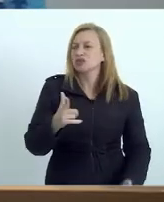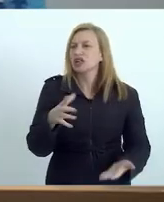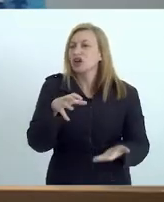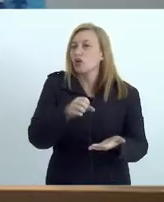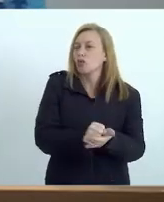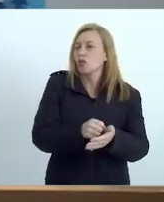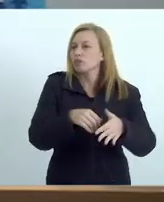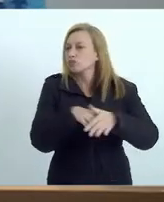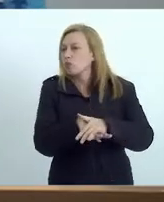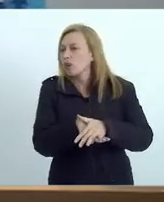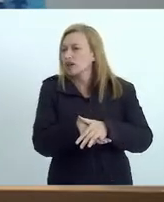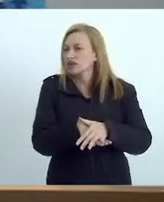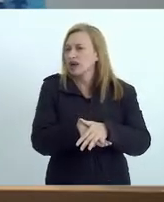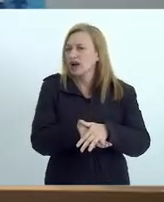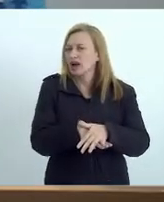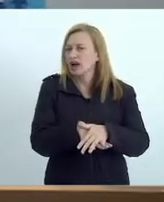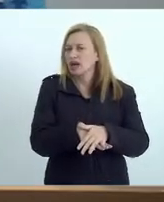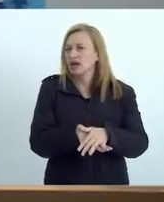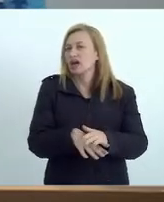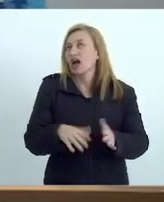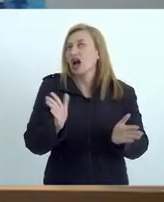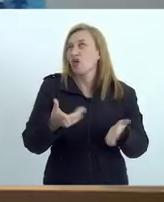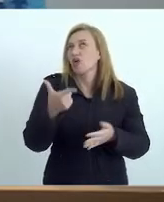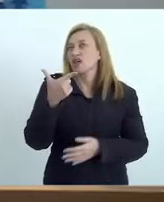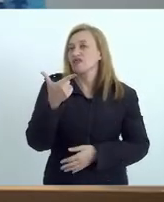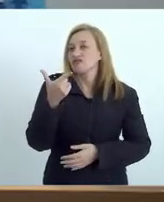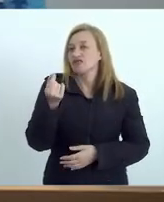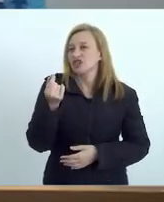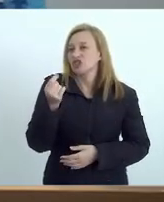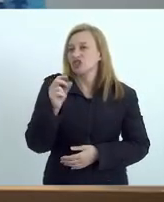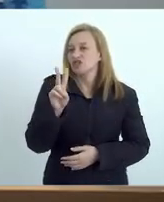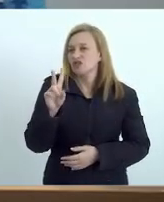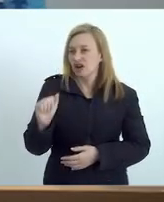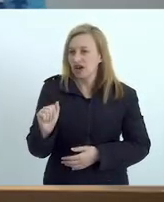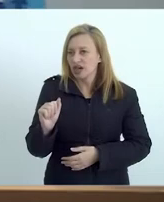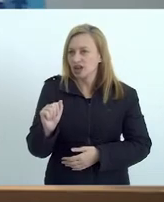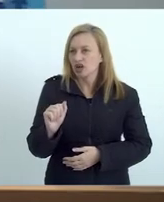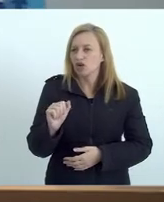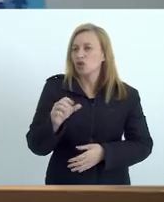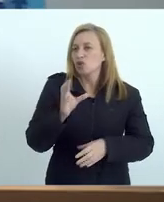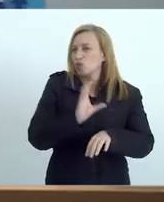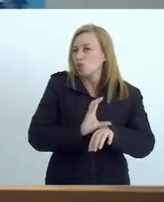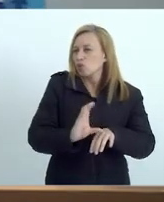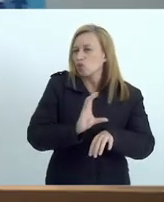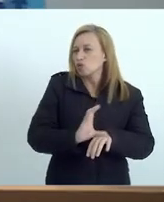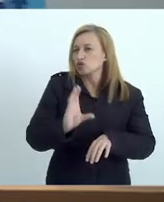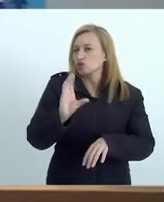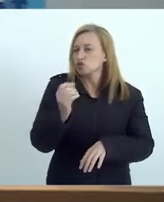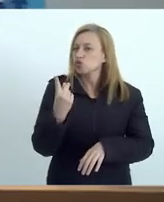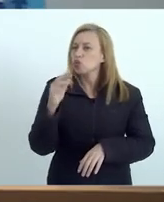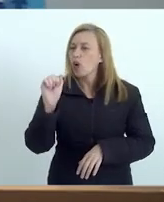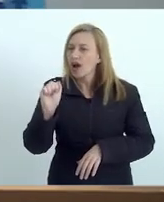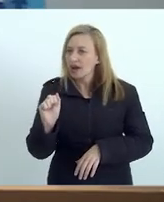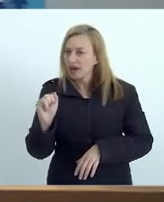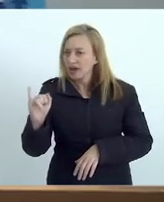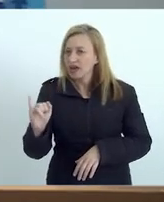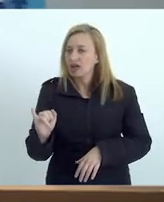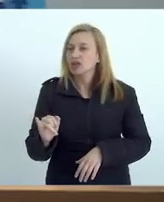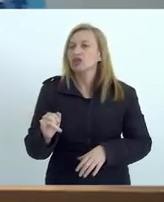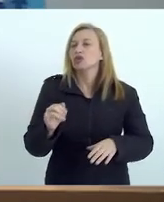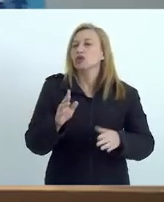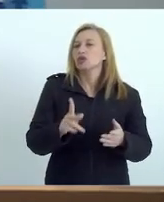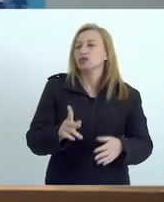não é porque agora eu vou abrir 20 vagas para o curso do shuai que os militares que não foram